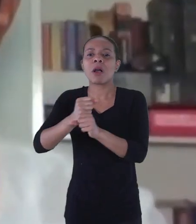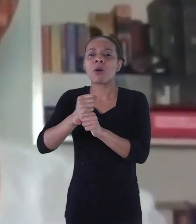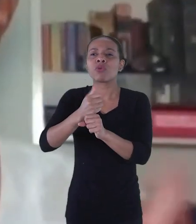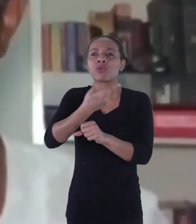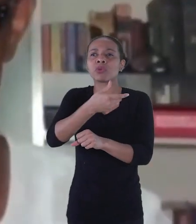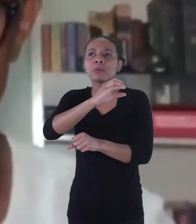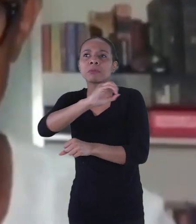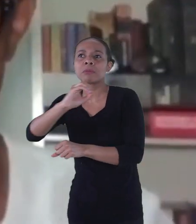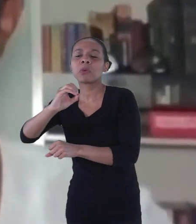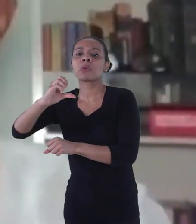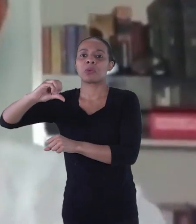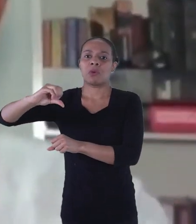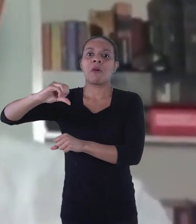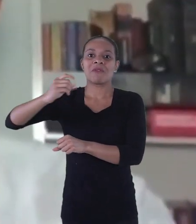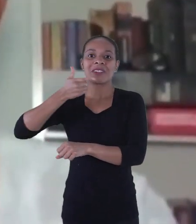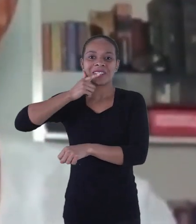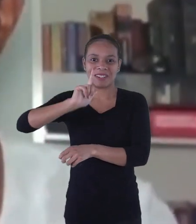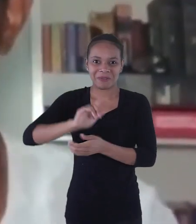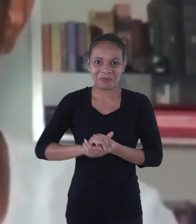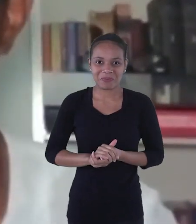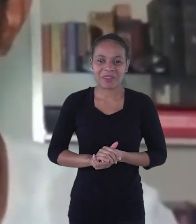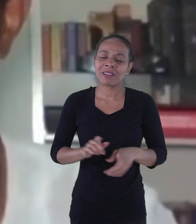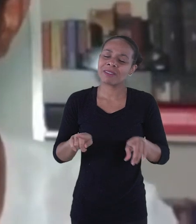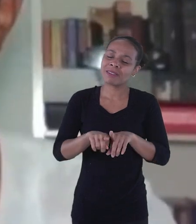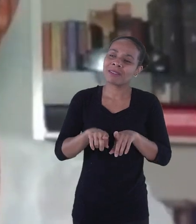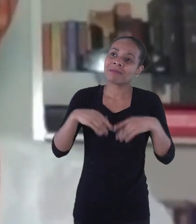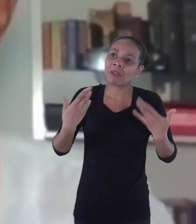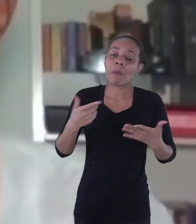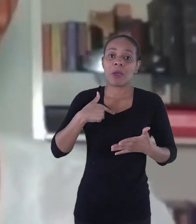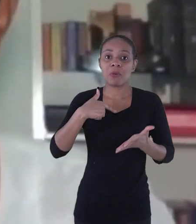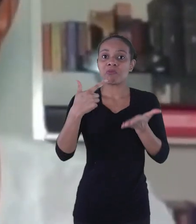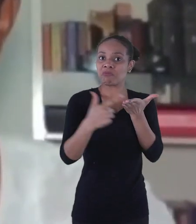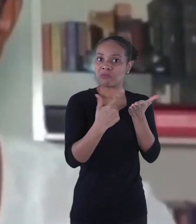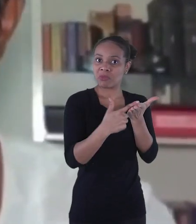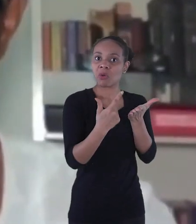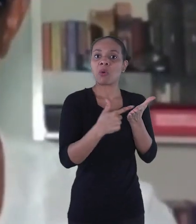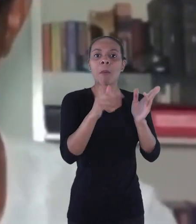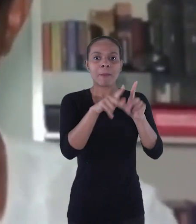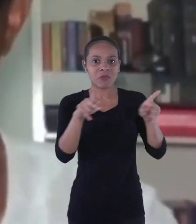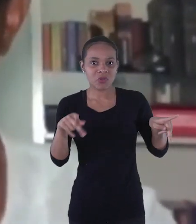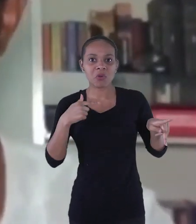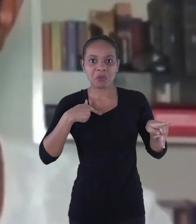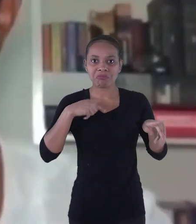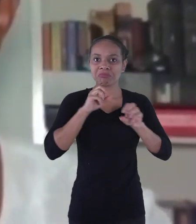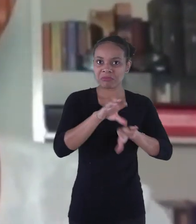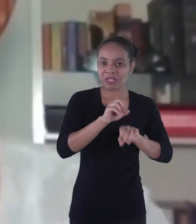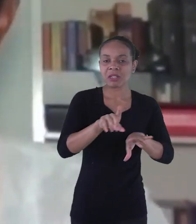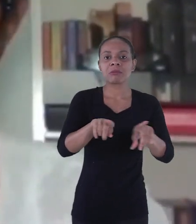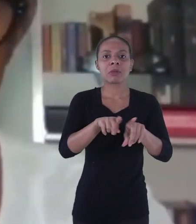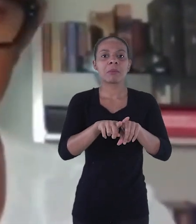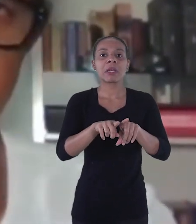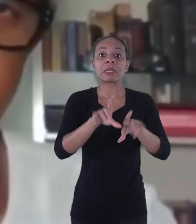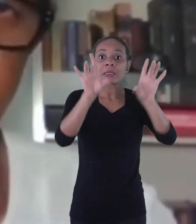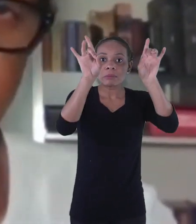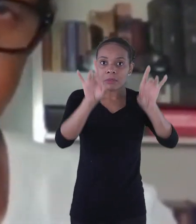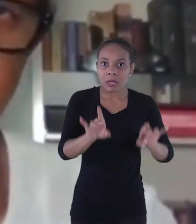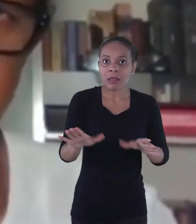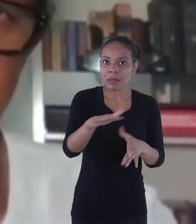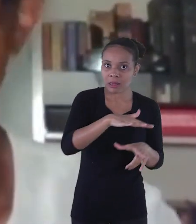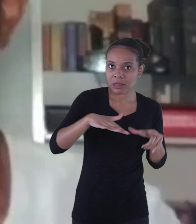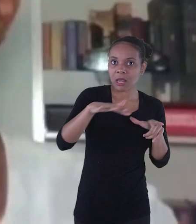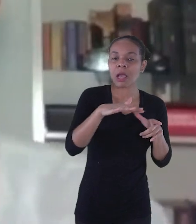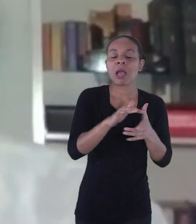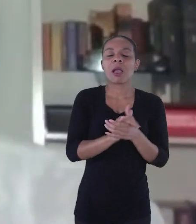muito grande. Eu sou professor de literatura, né, e especialista em literatura também do século XIX, e venho trabalhando